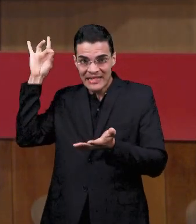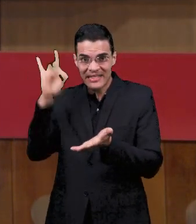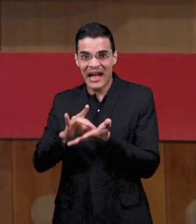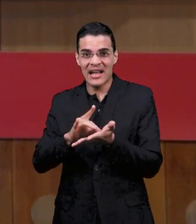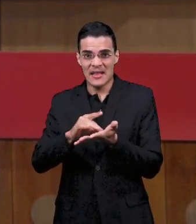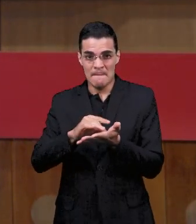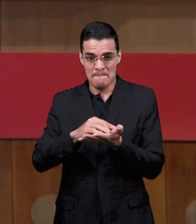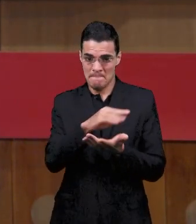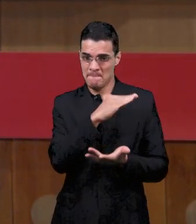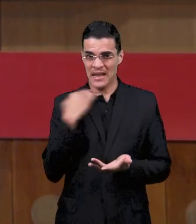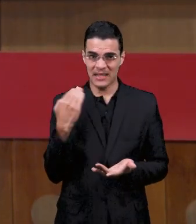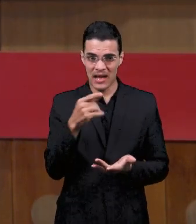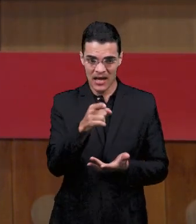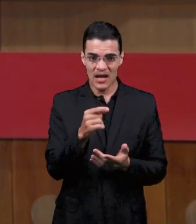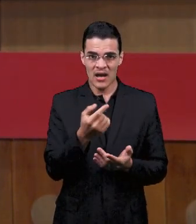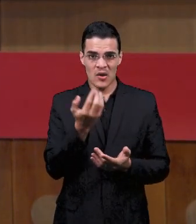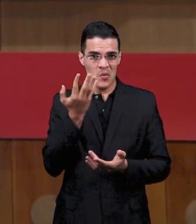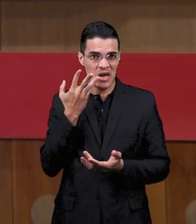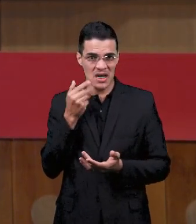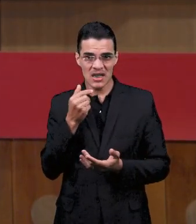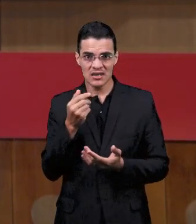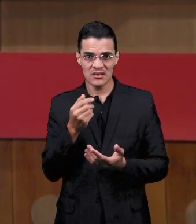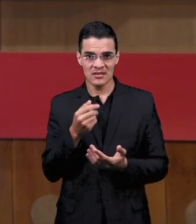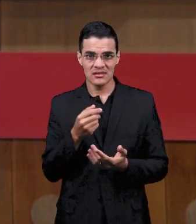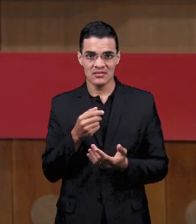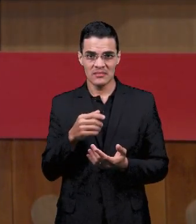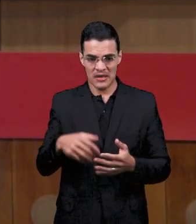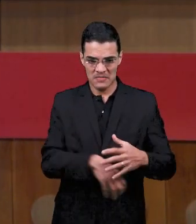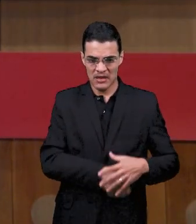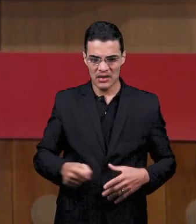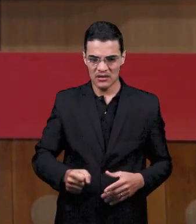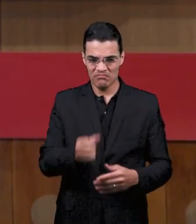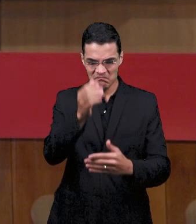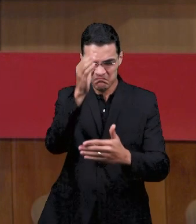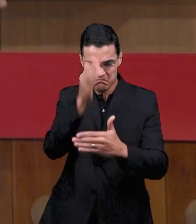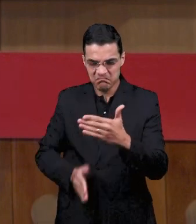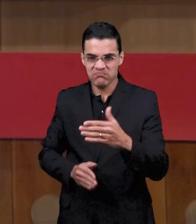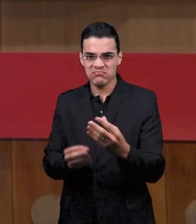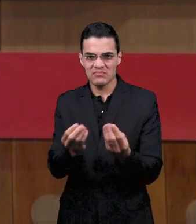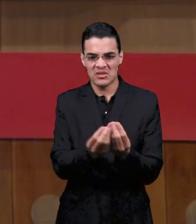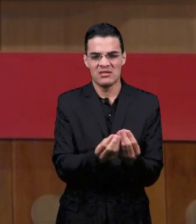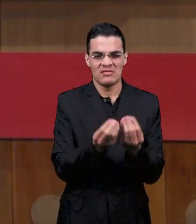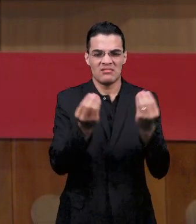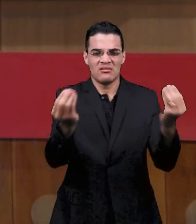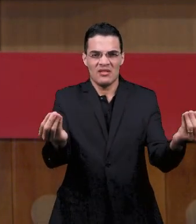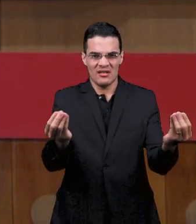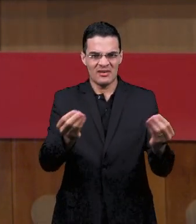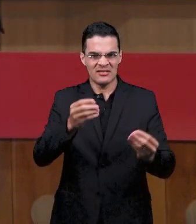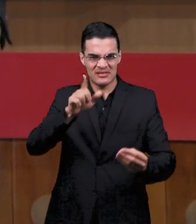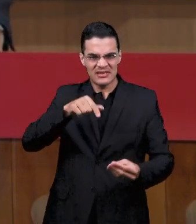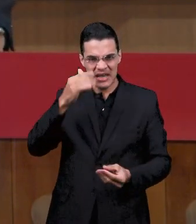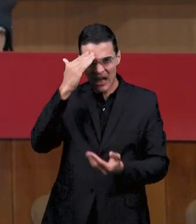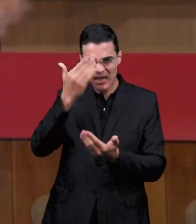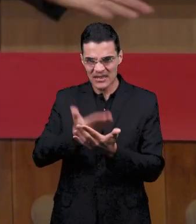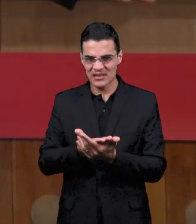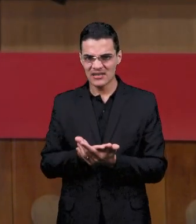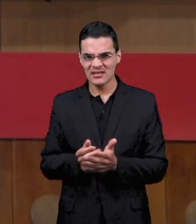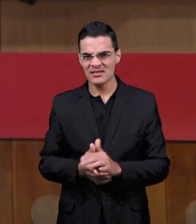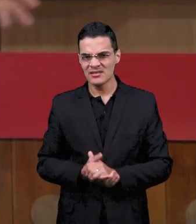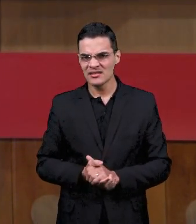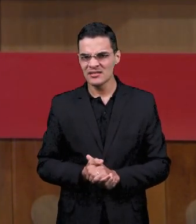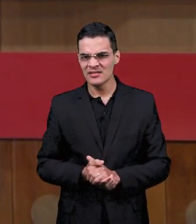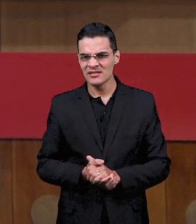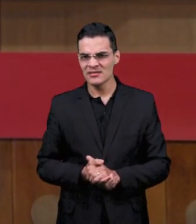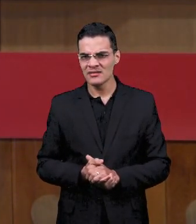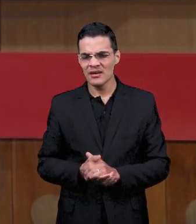uma criança viva, rasgar no meio, pegar a perna, o tronco, dar para alguém, pegar lá os braços, alguém? Não, lógico que ele ia